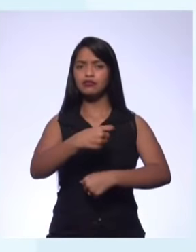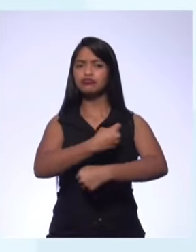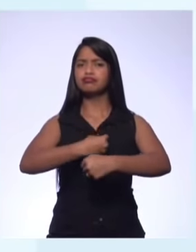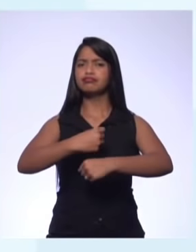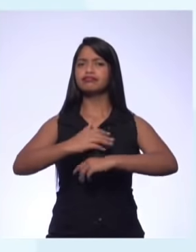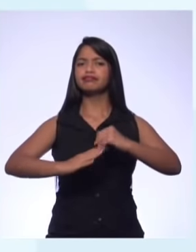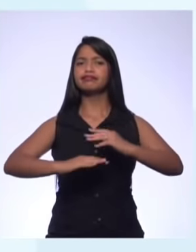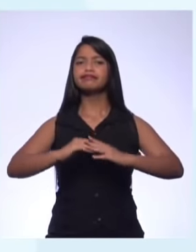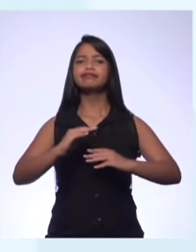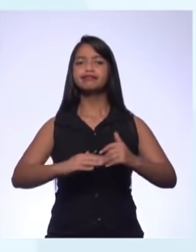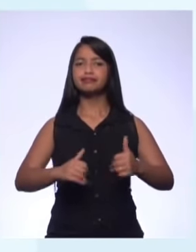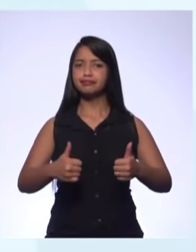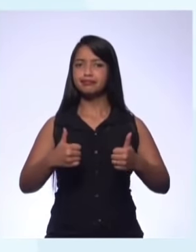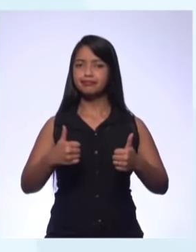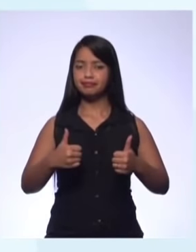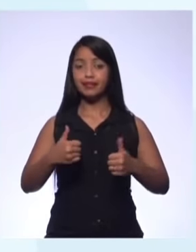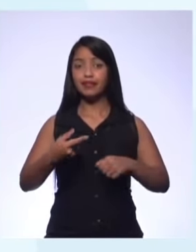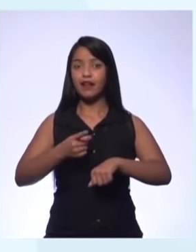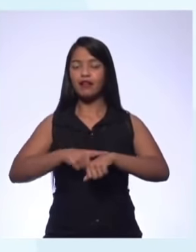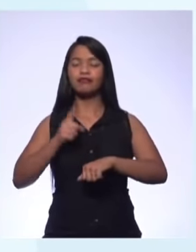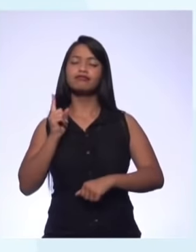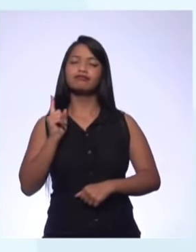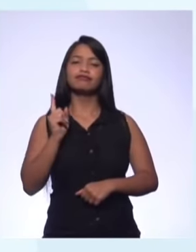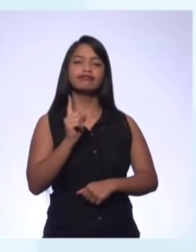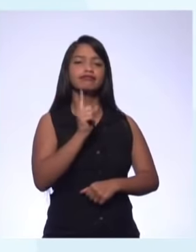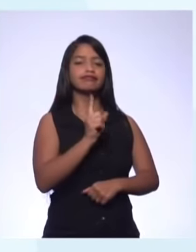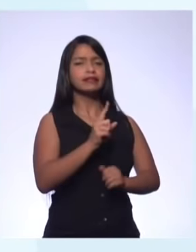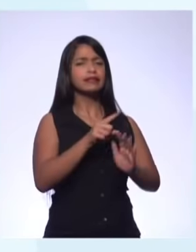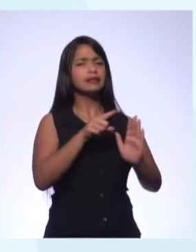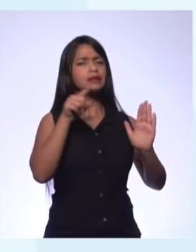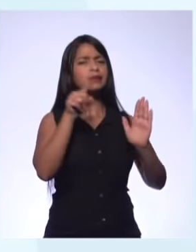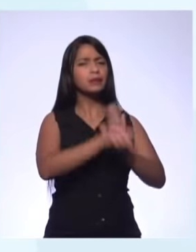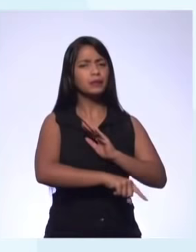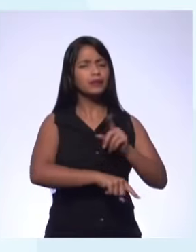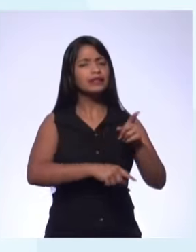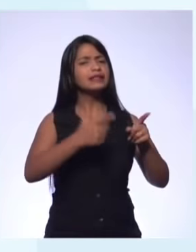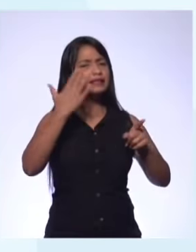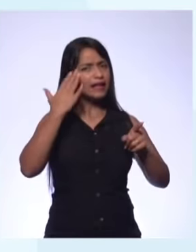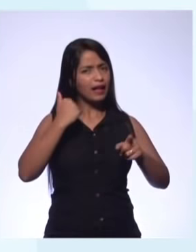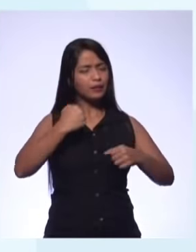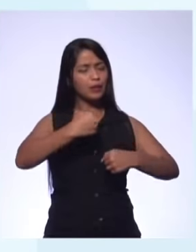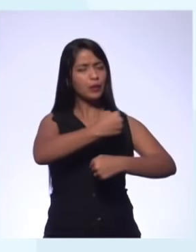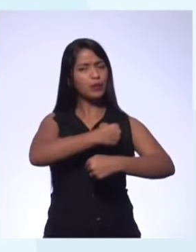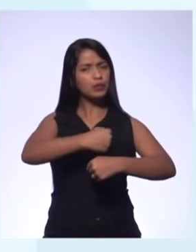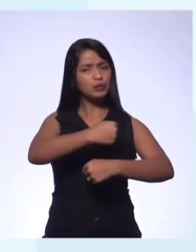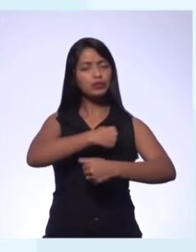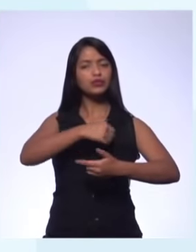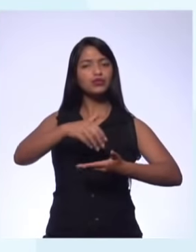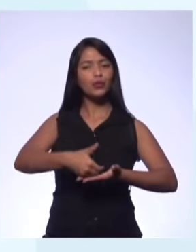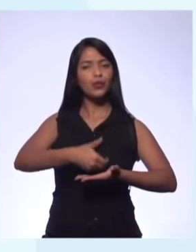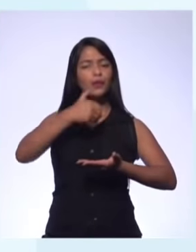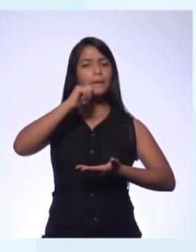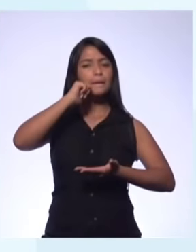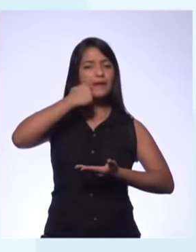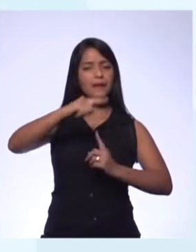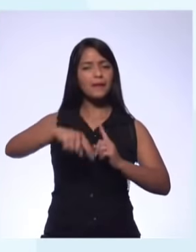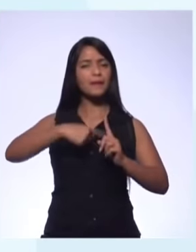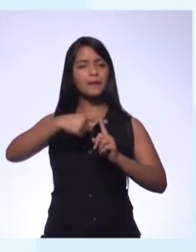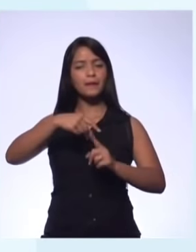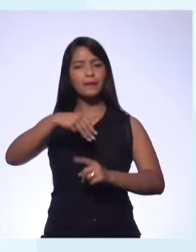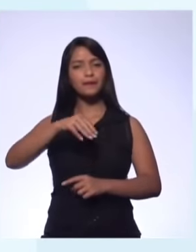pensar duas vezes correu até lá. Perguntou se por um acaso ela sabia fazer sopa de pão com miúdos. A vizinha disse